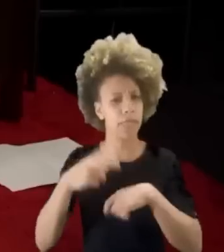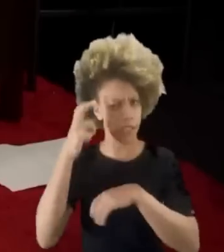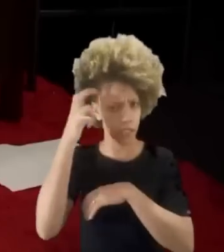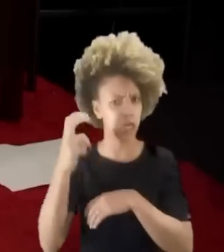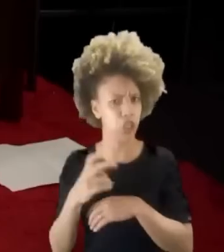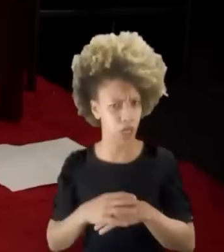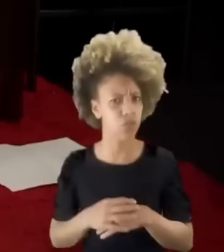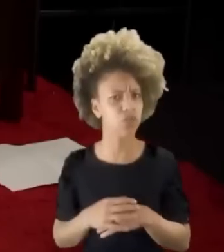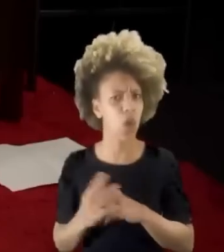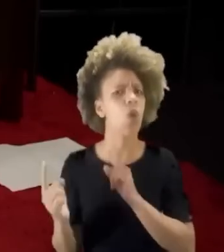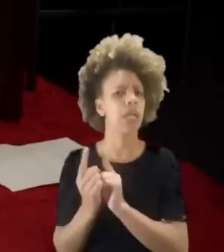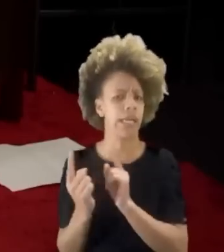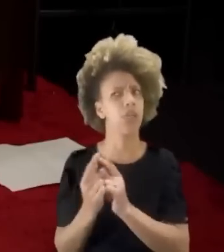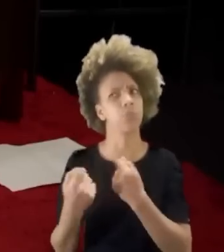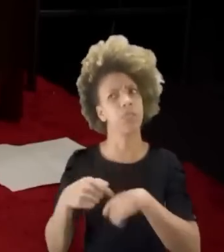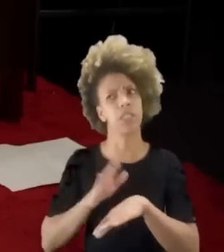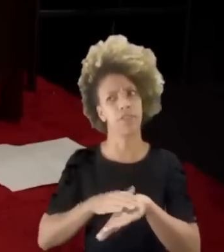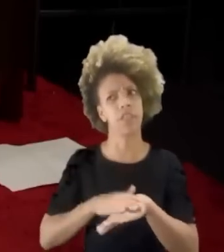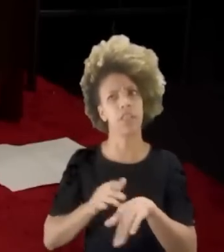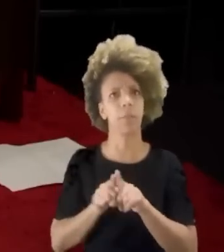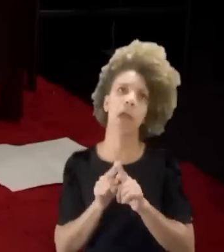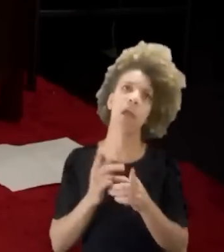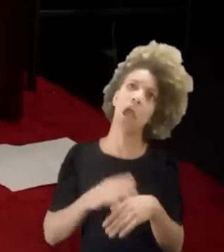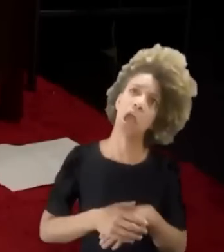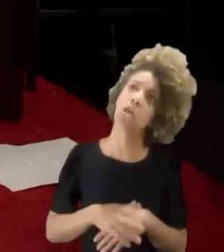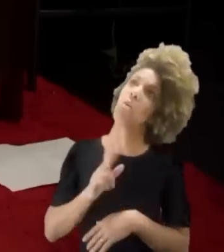com vocês Vocês precisam ser Intel na verdade